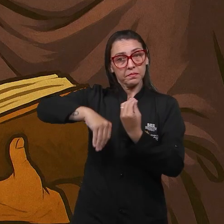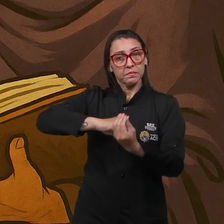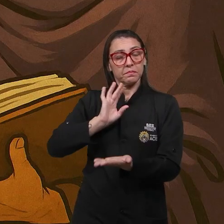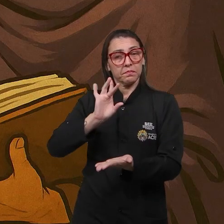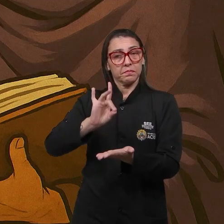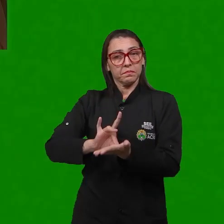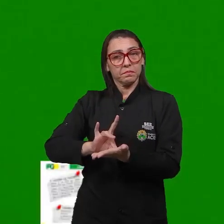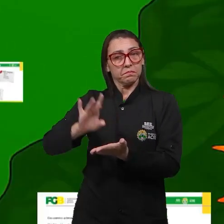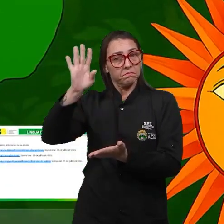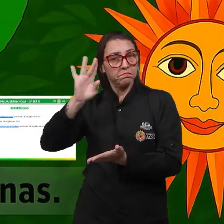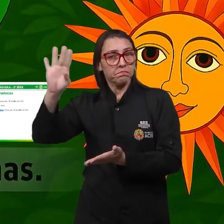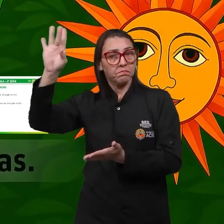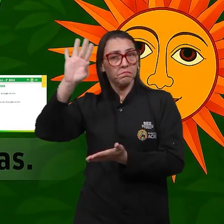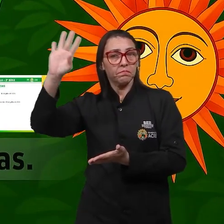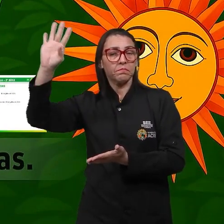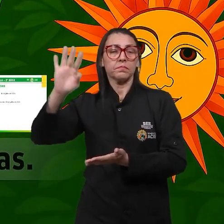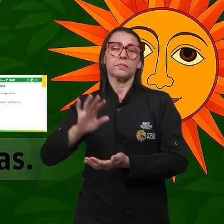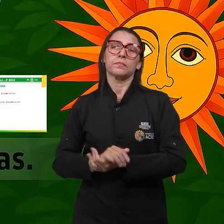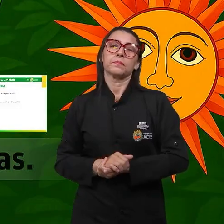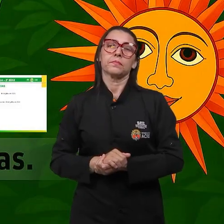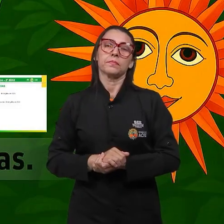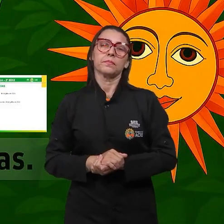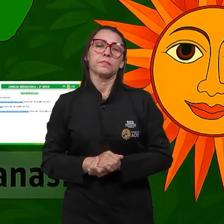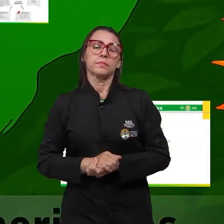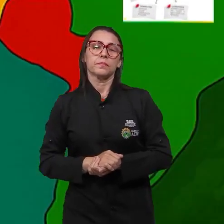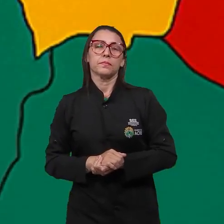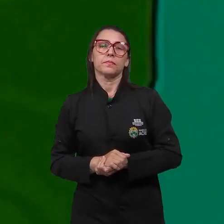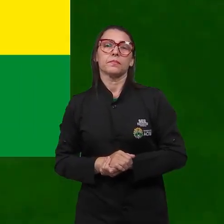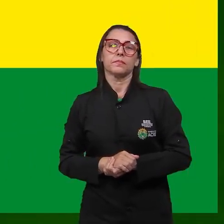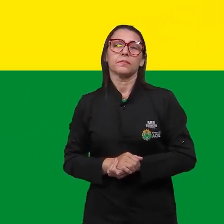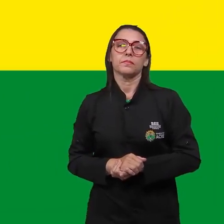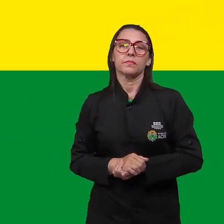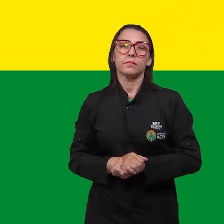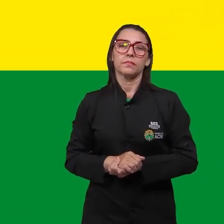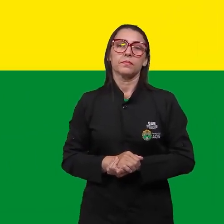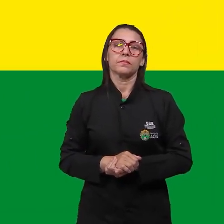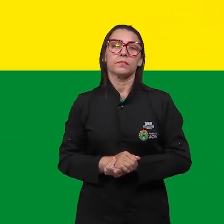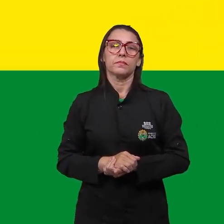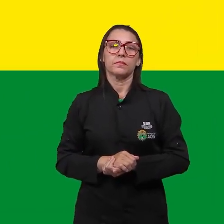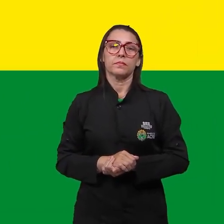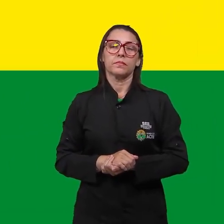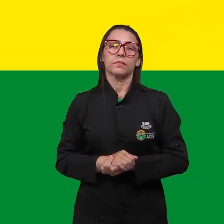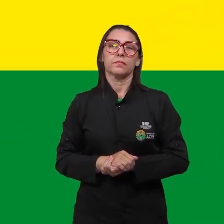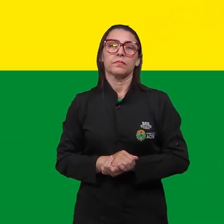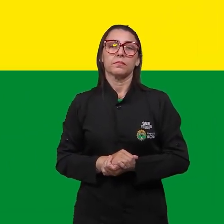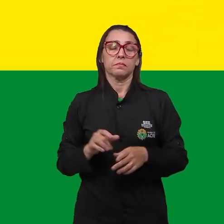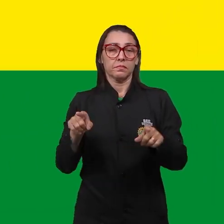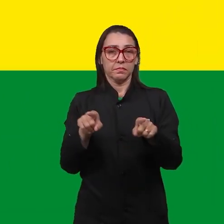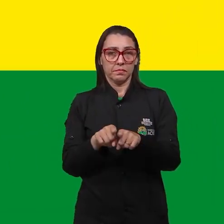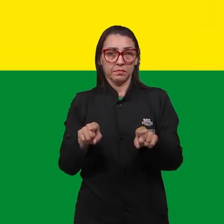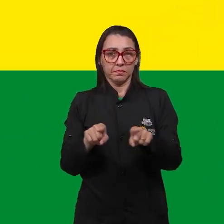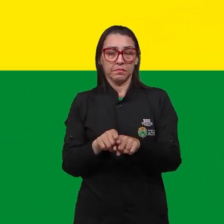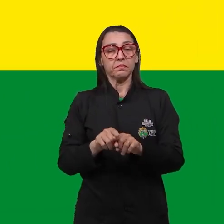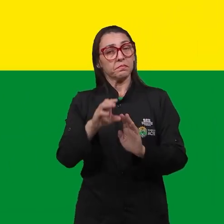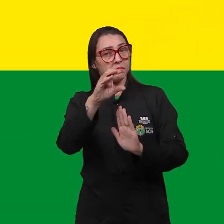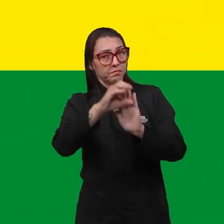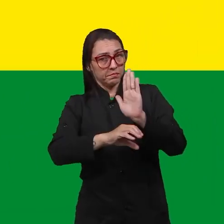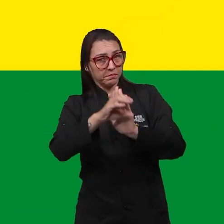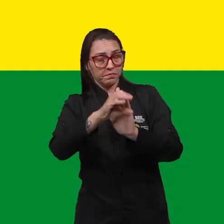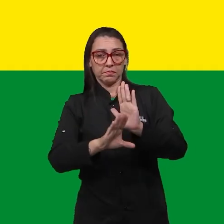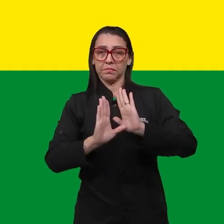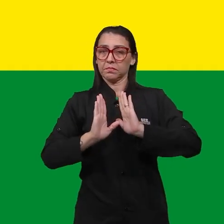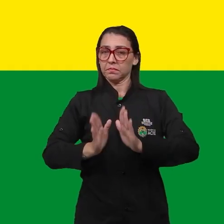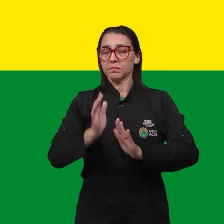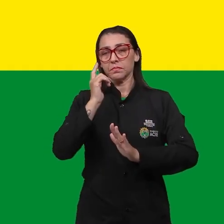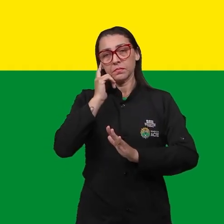com o mágico, né? Então, uma vez aí trabalhado aí o conceito, vamos